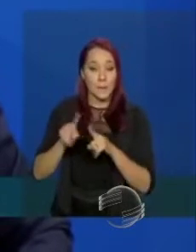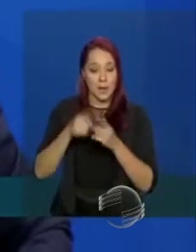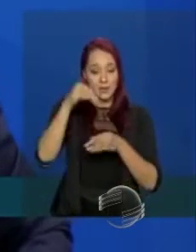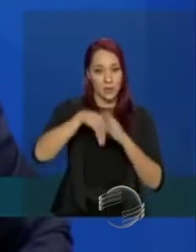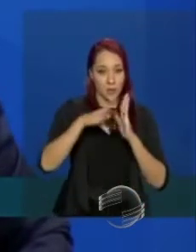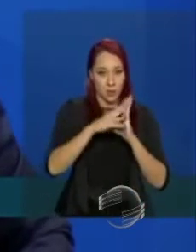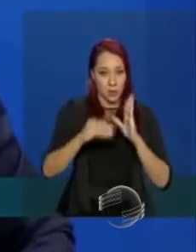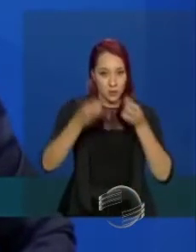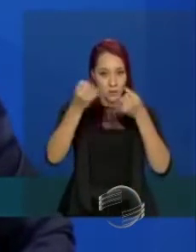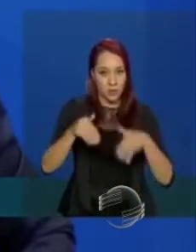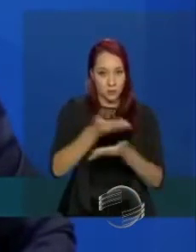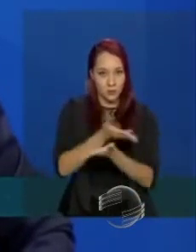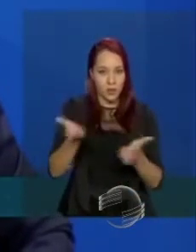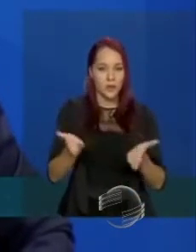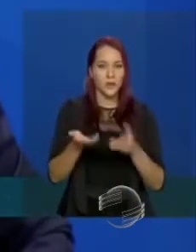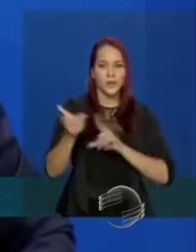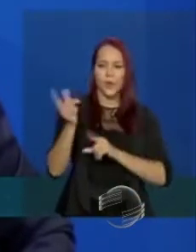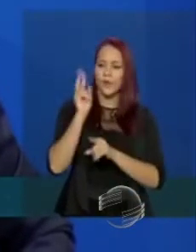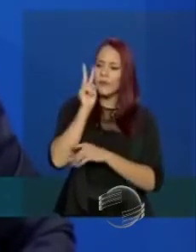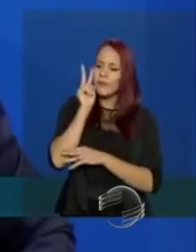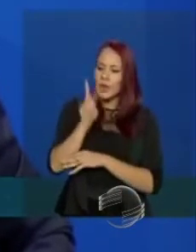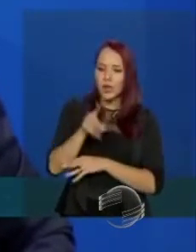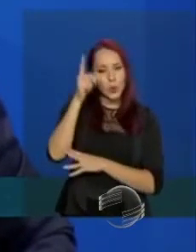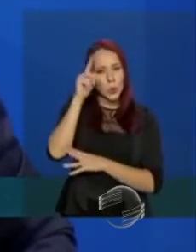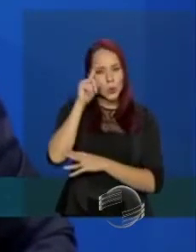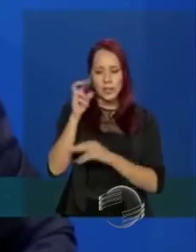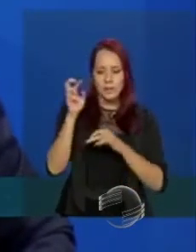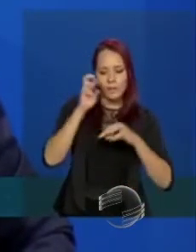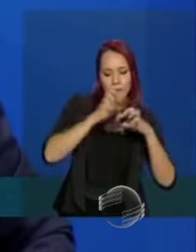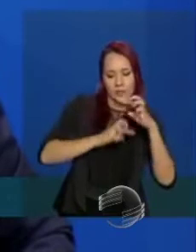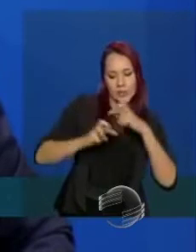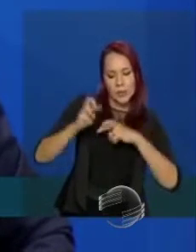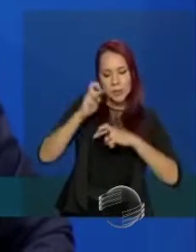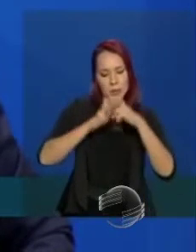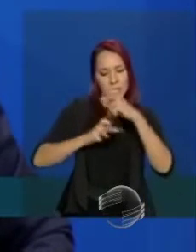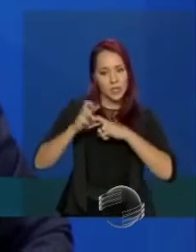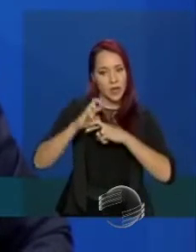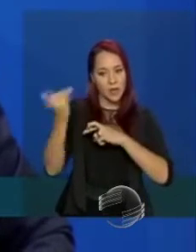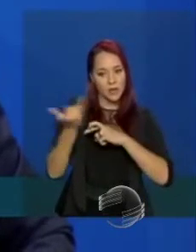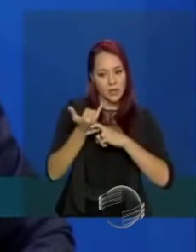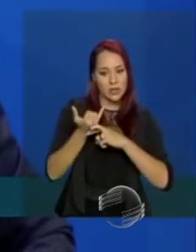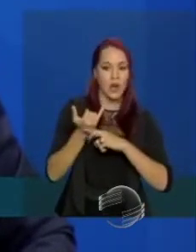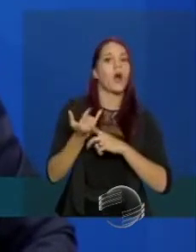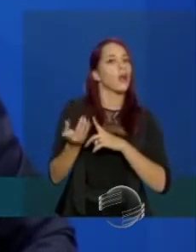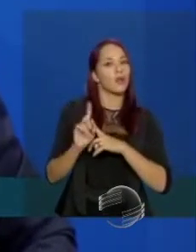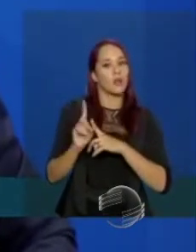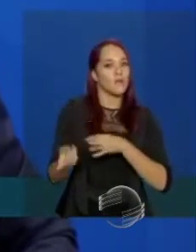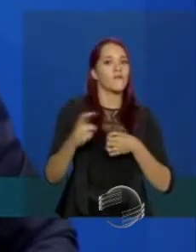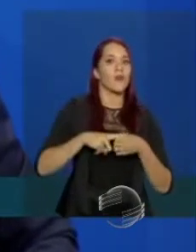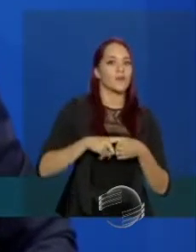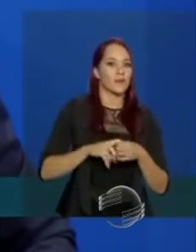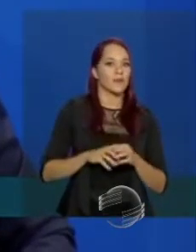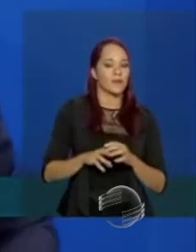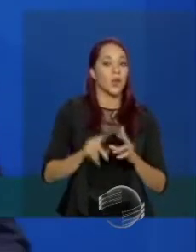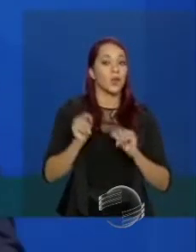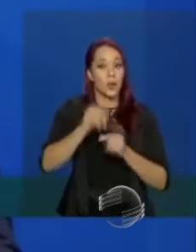vocês, obviamente, o monitoramento contínuo, você vai ter indicadores que digam o seguinte: volta. Então, a decisão